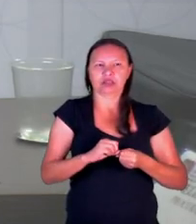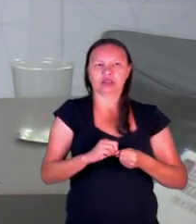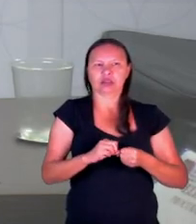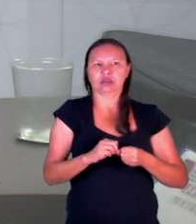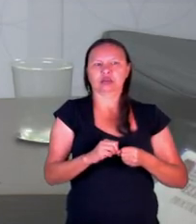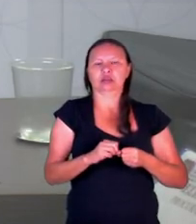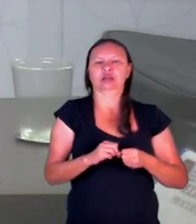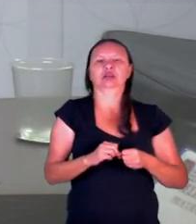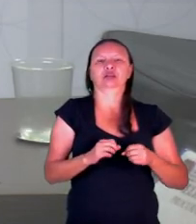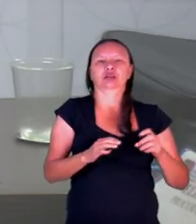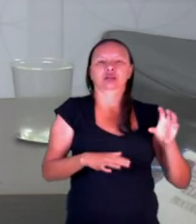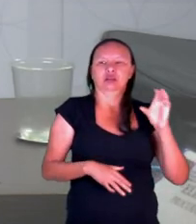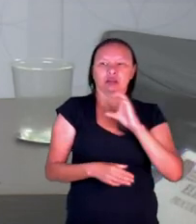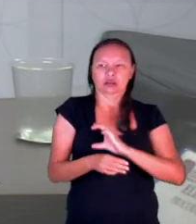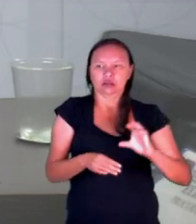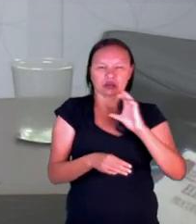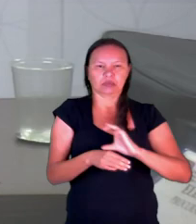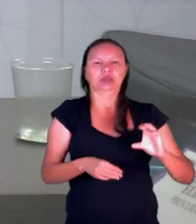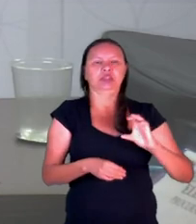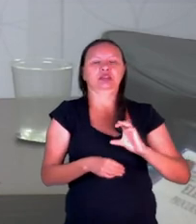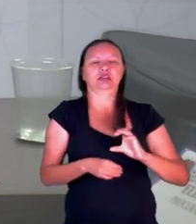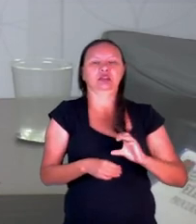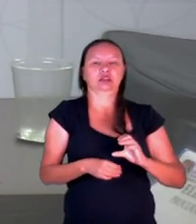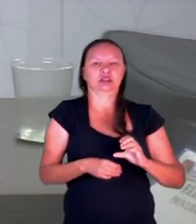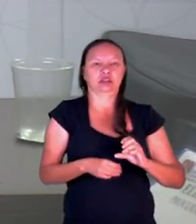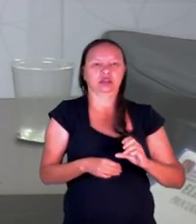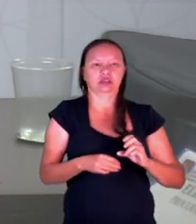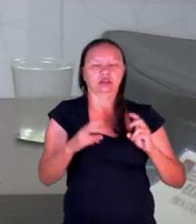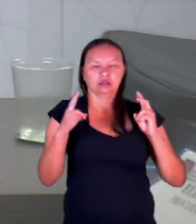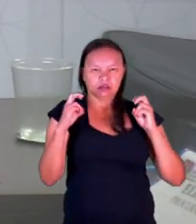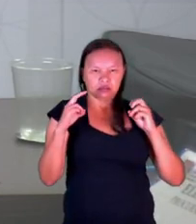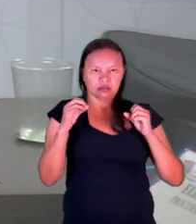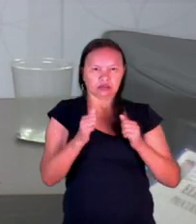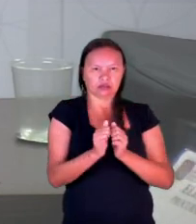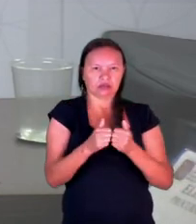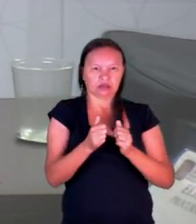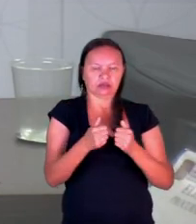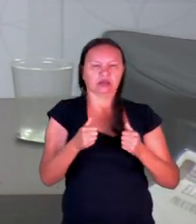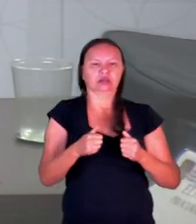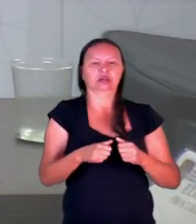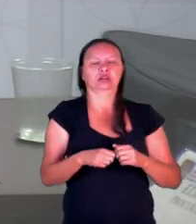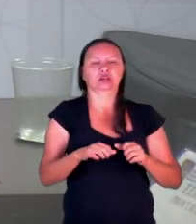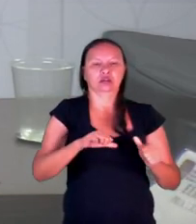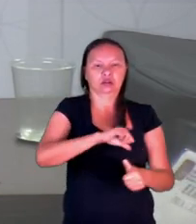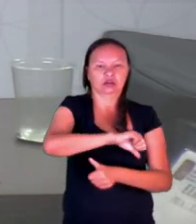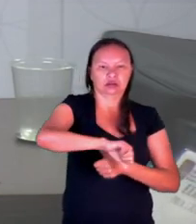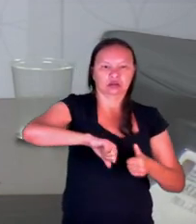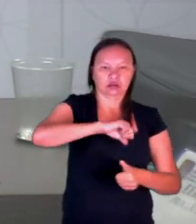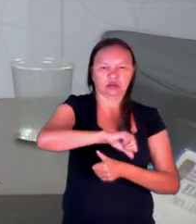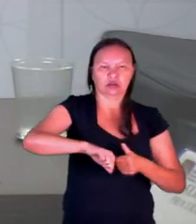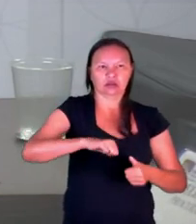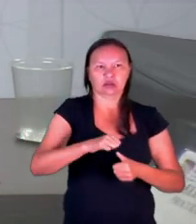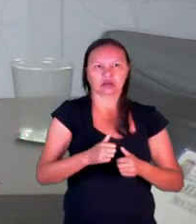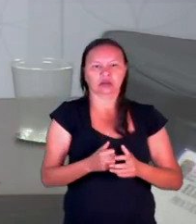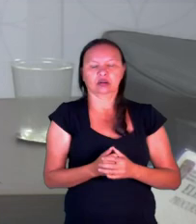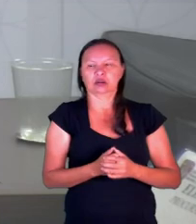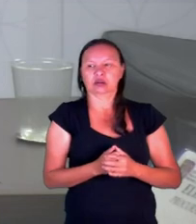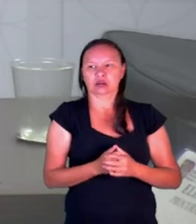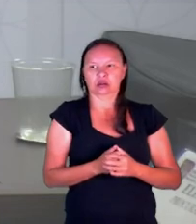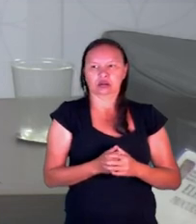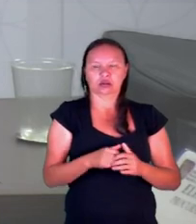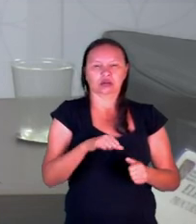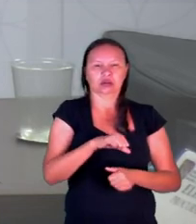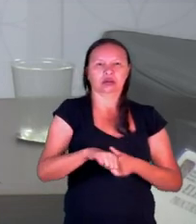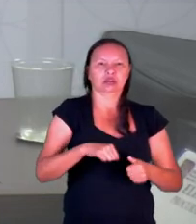também de capacitação né esse esse esse esse carro o pneu tá sendo trocado com com carro em movimento ao mesmo